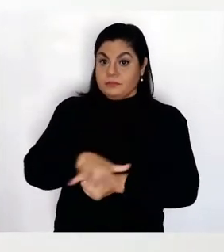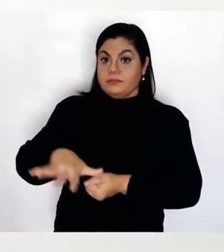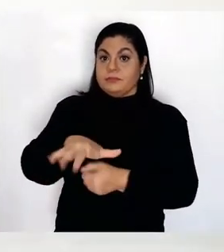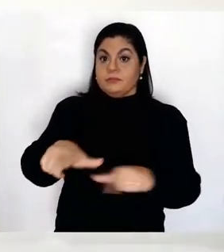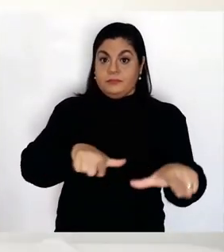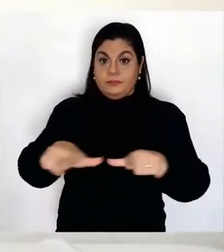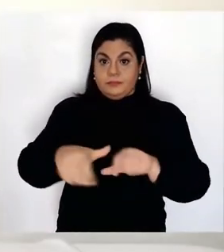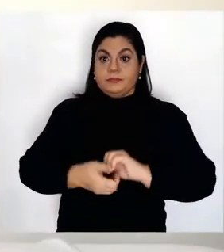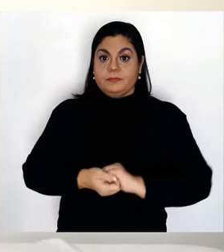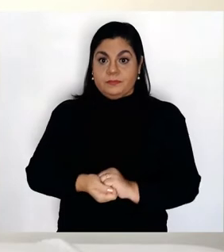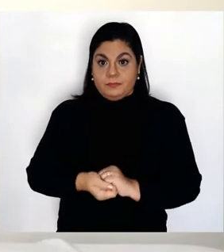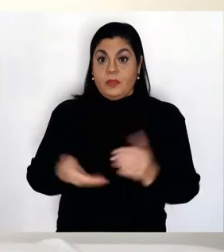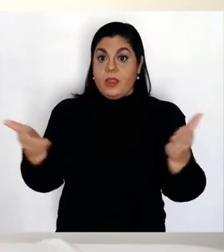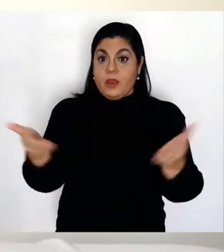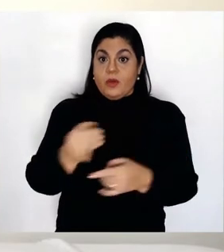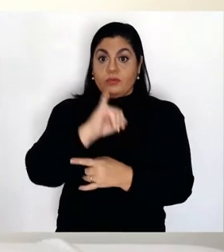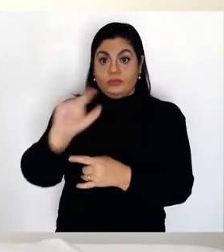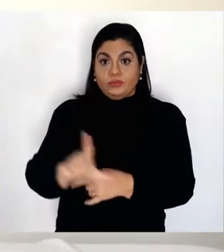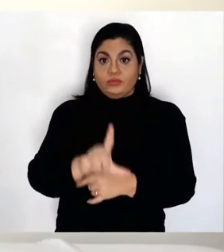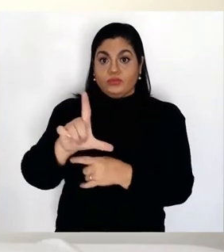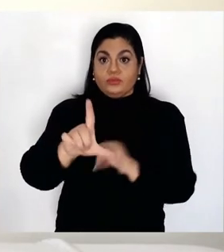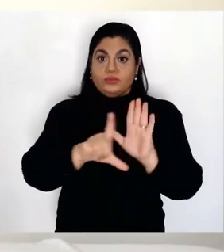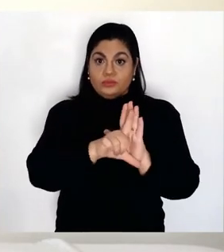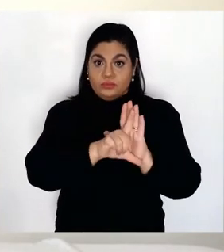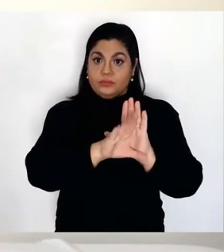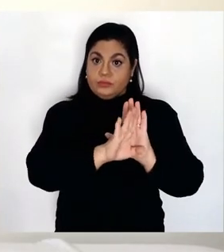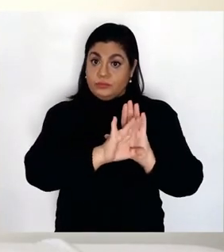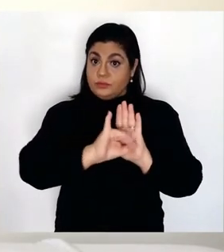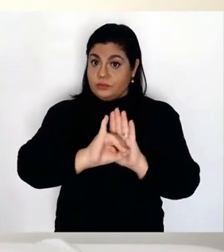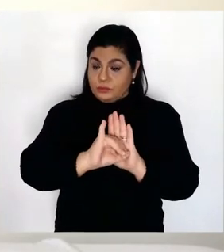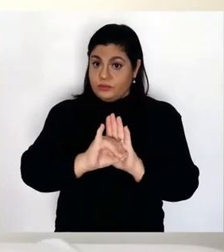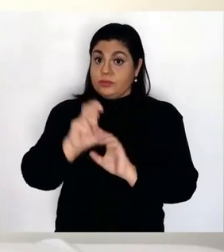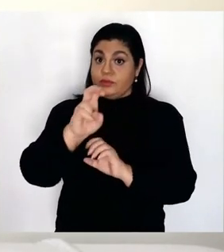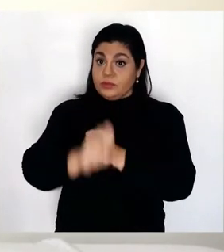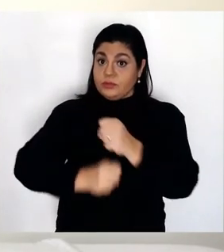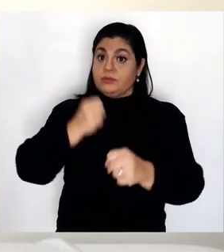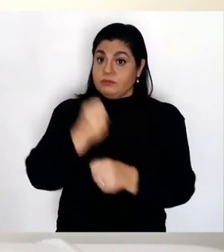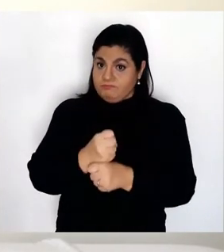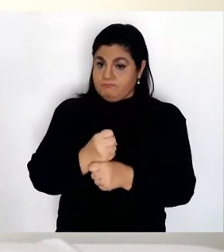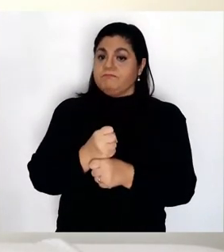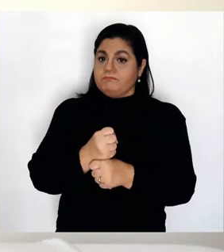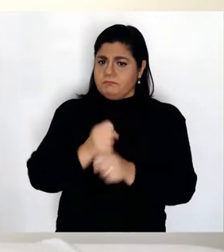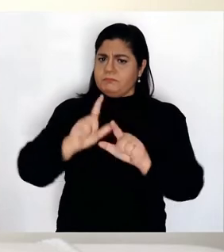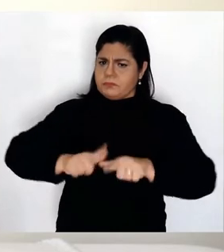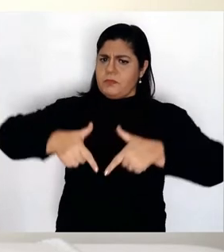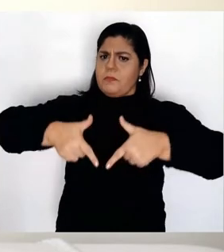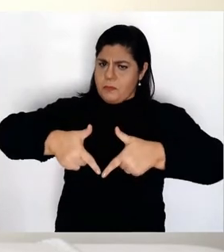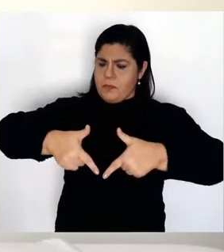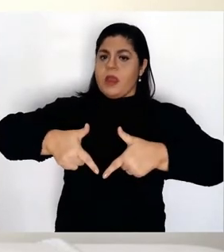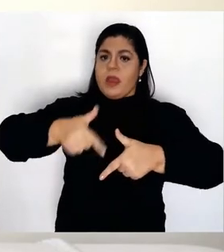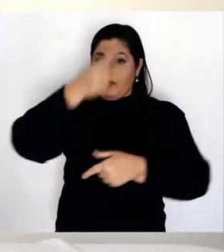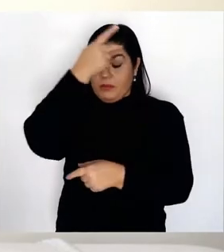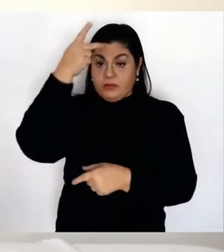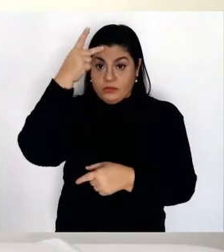de trabalho. Agora, em julho, a Lei Brasileira de Inclusão está completando 5 anos e foi uma grande conquista para as pessoas